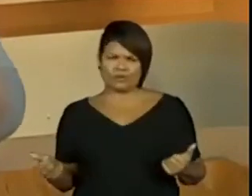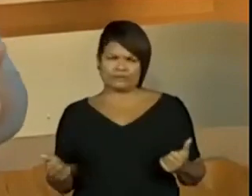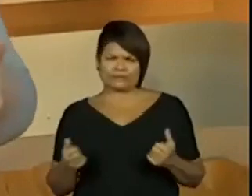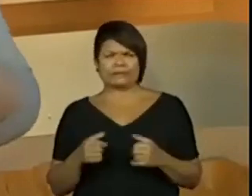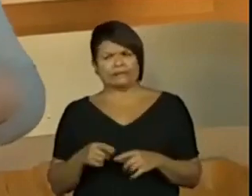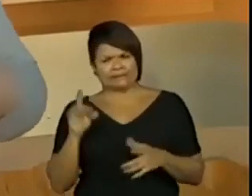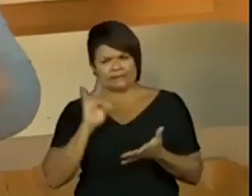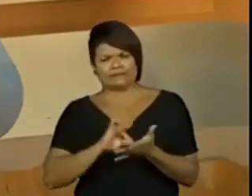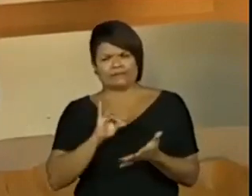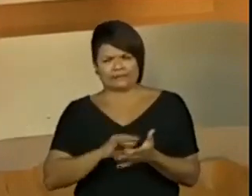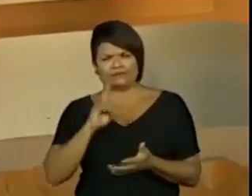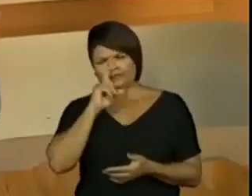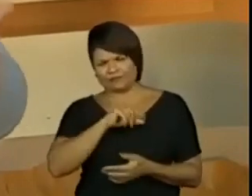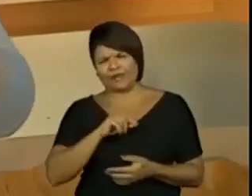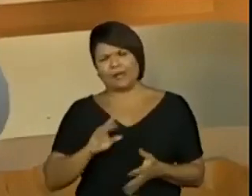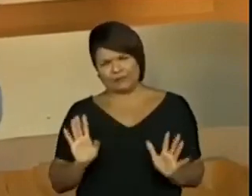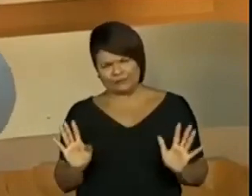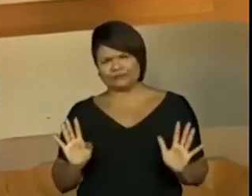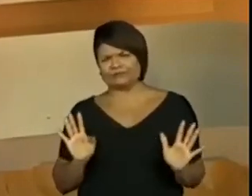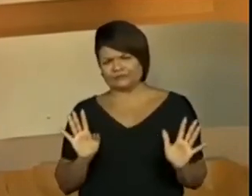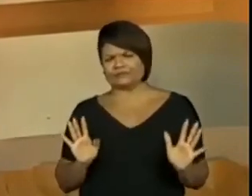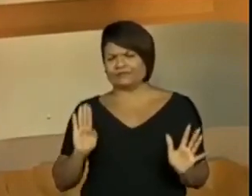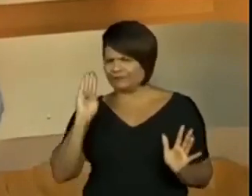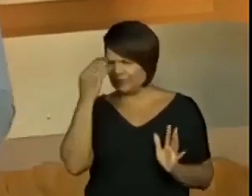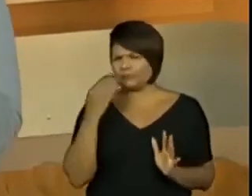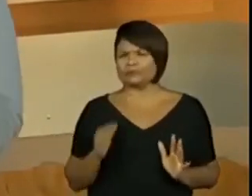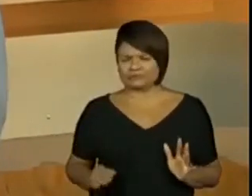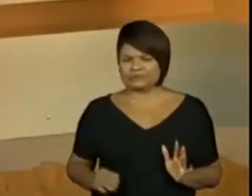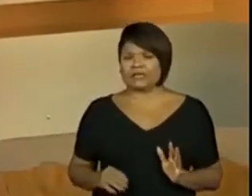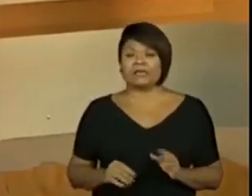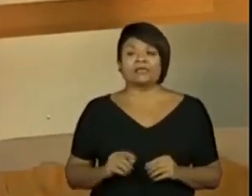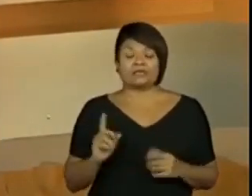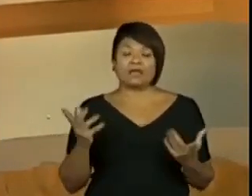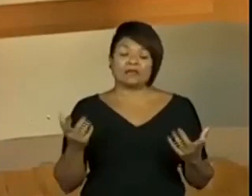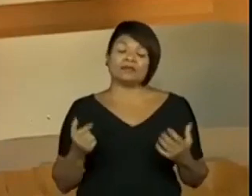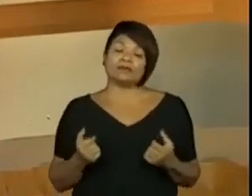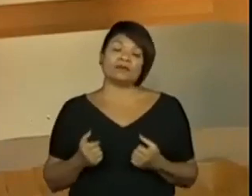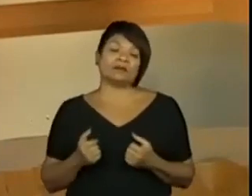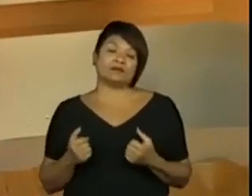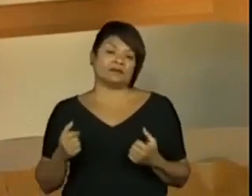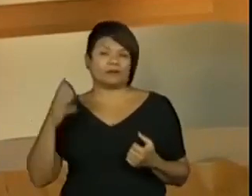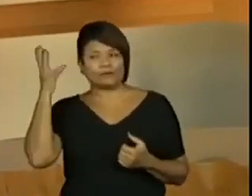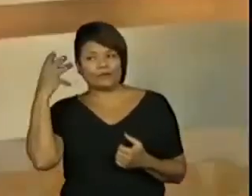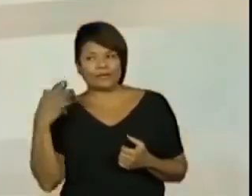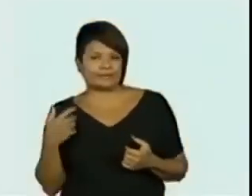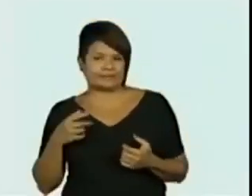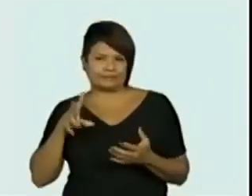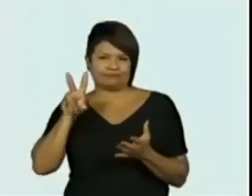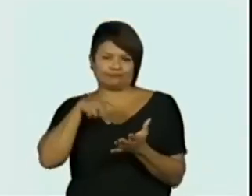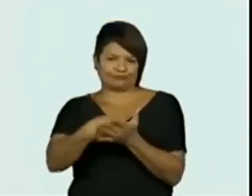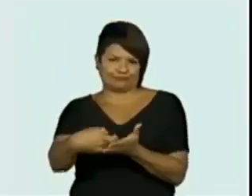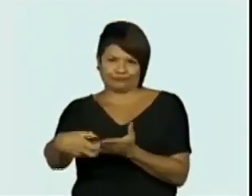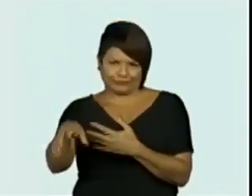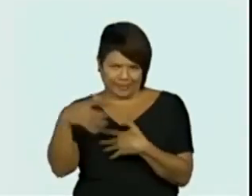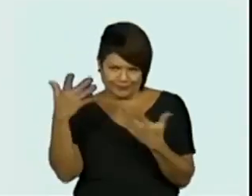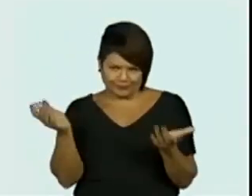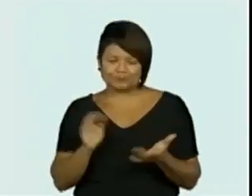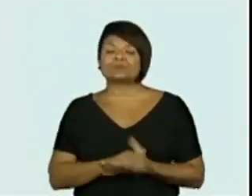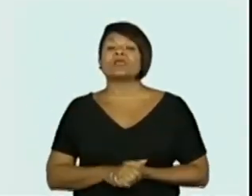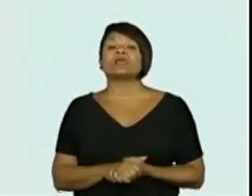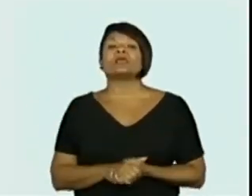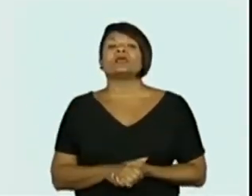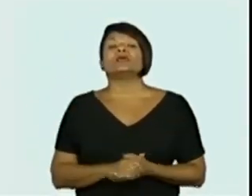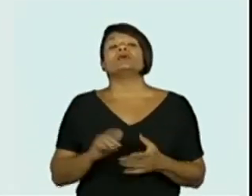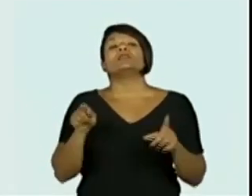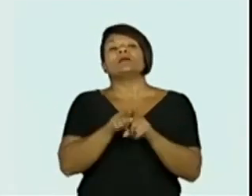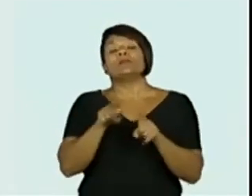vigarista, na verdade. Então, toda a trama dela fez com que a Doralice agisse. E os personagens